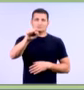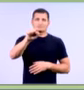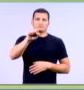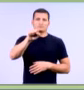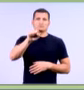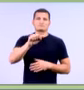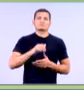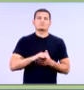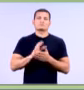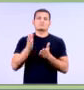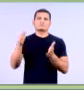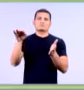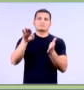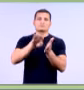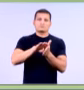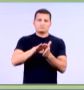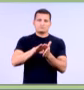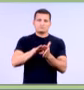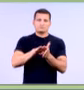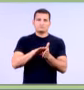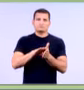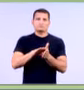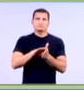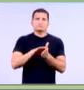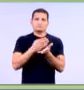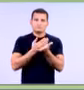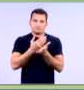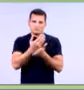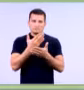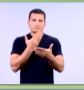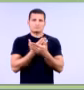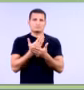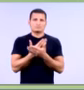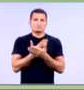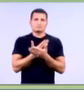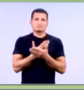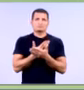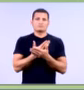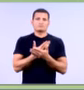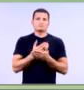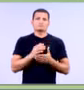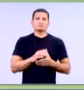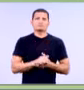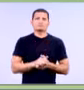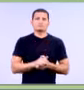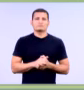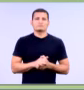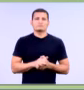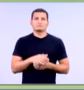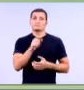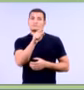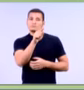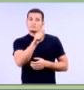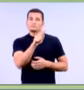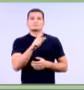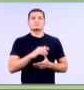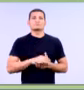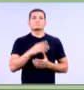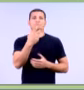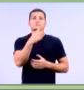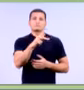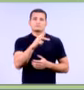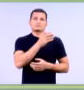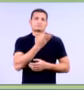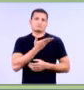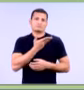Eles chegaram logo no início da aula. Tu e o teu colega devem ter mais calma.